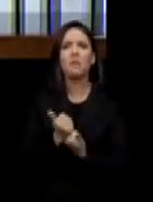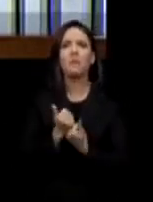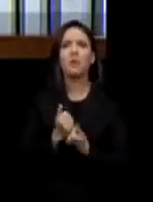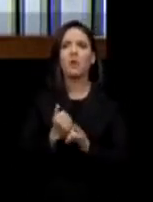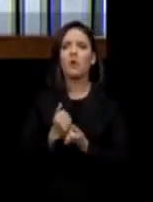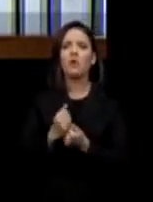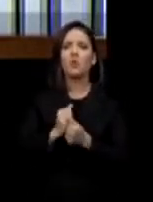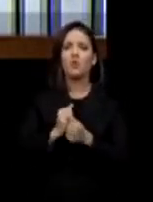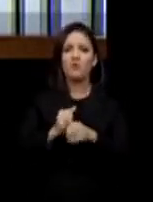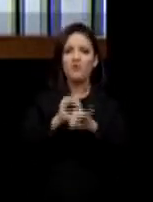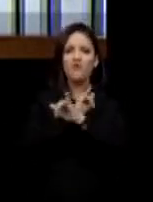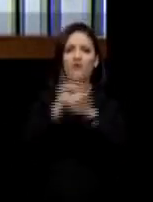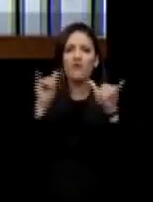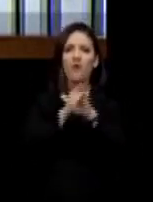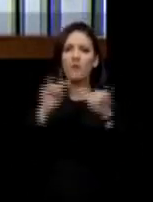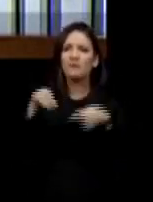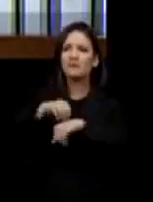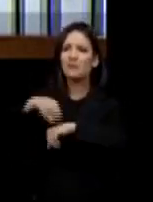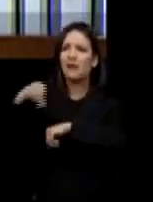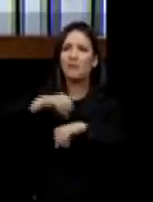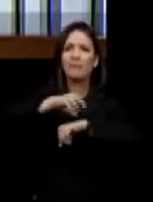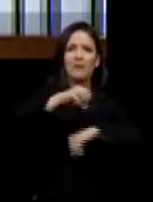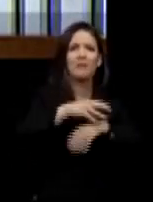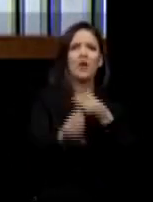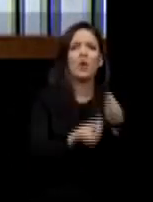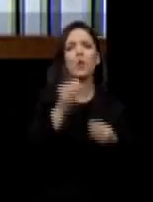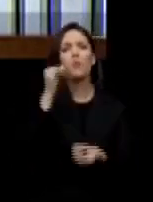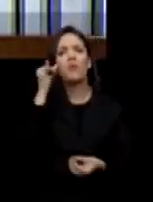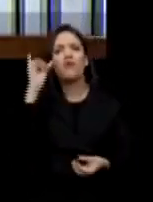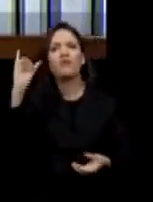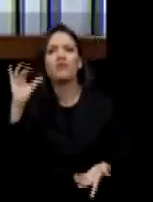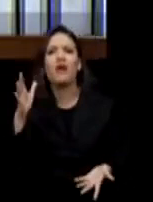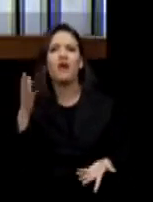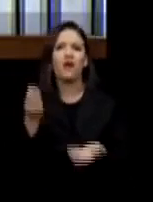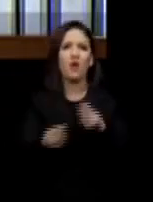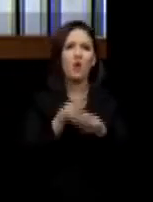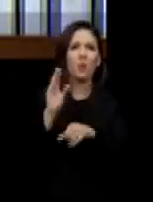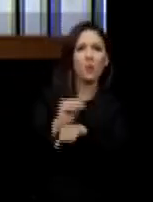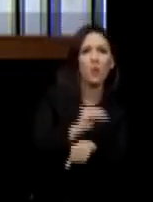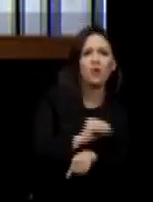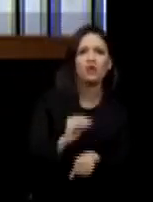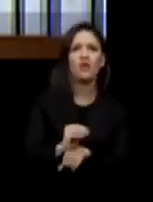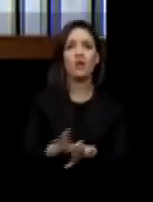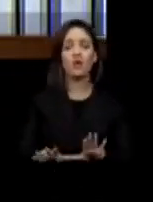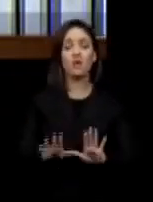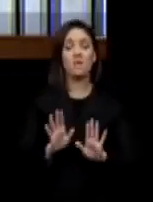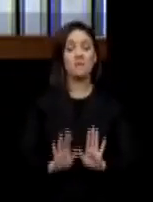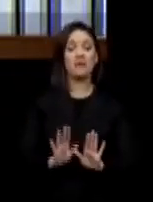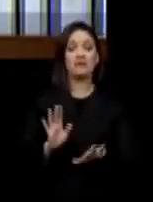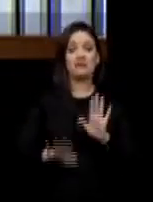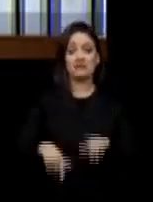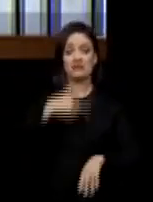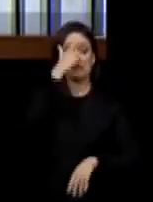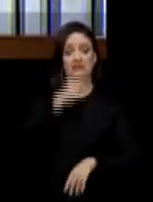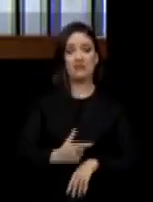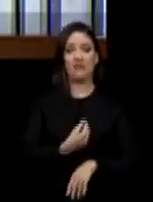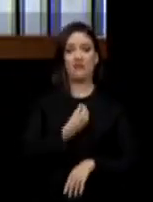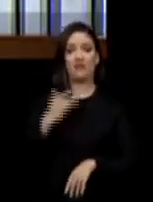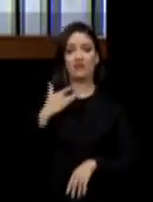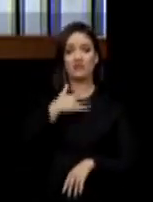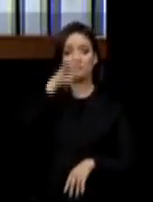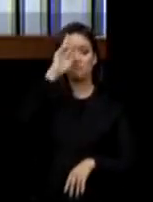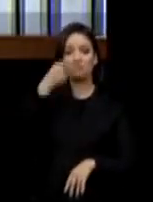informações necessárias à prevenção da sociedade e muitas vezes colocando sua própria